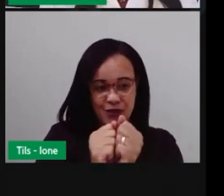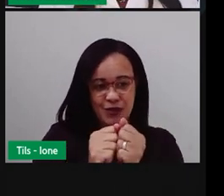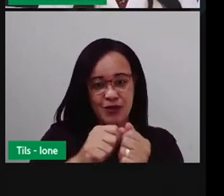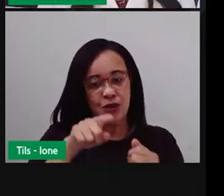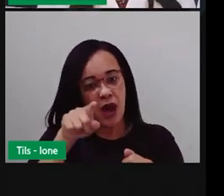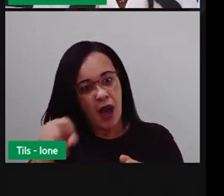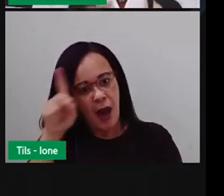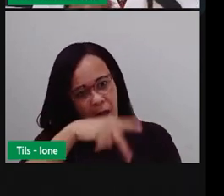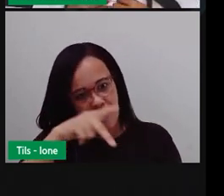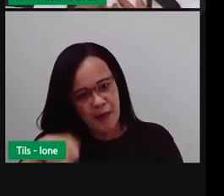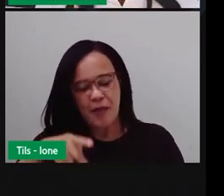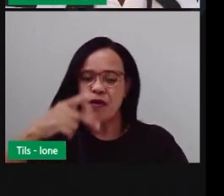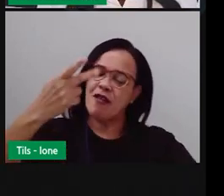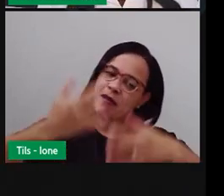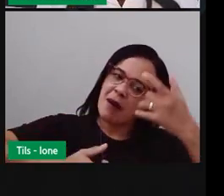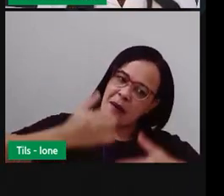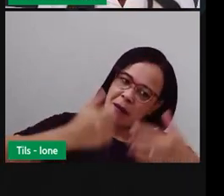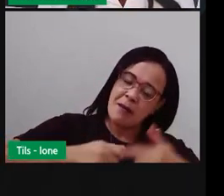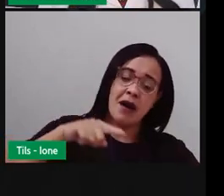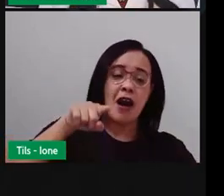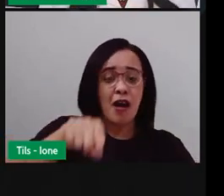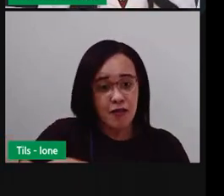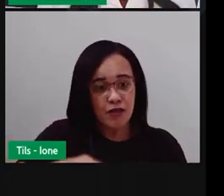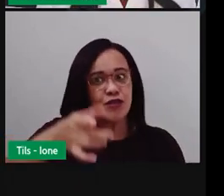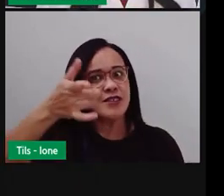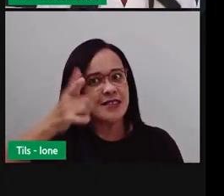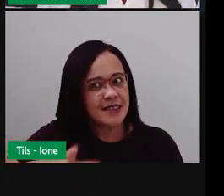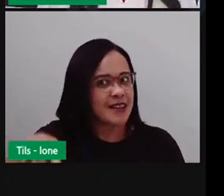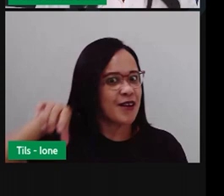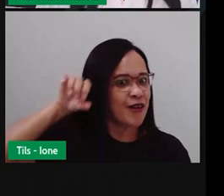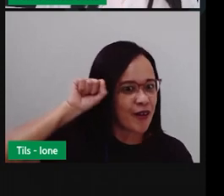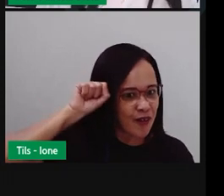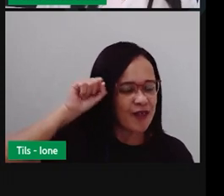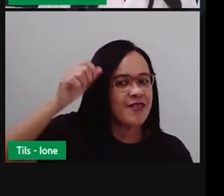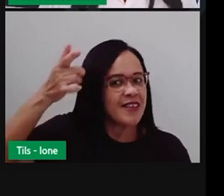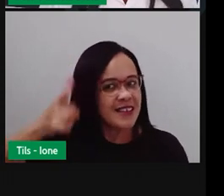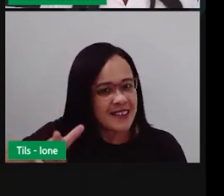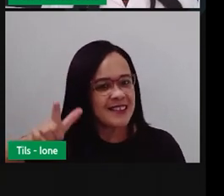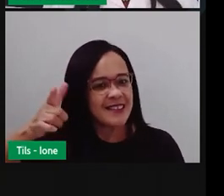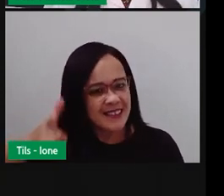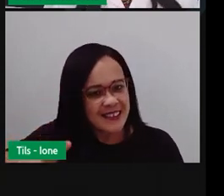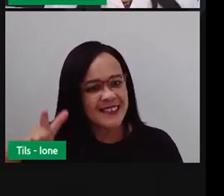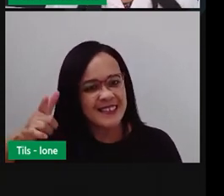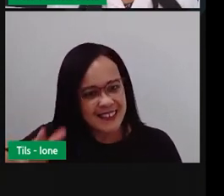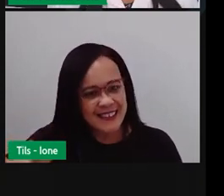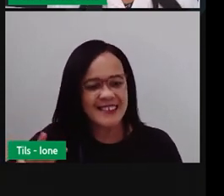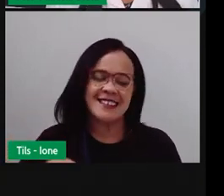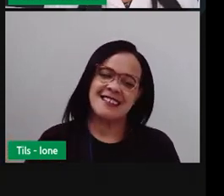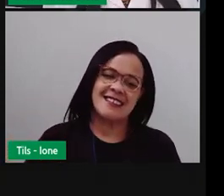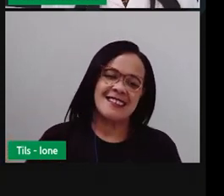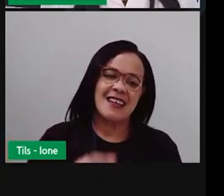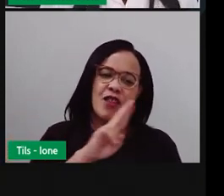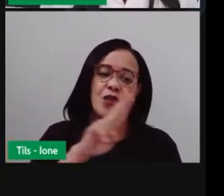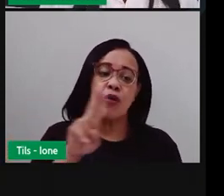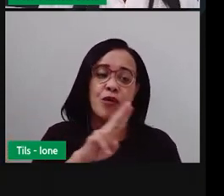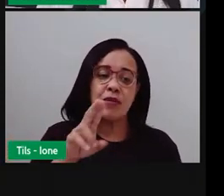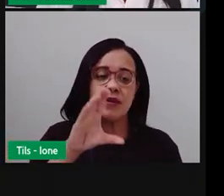e aí na sua casa você vai repetindo, tá? Quando a gente fala